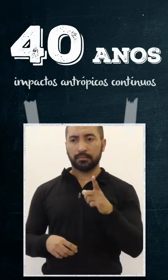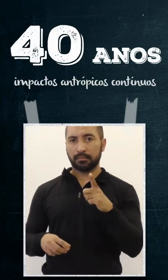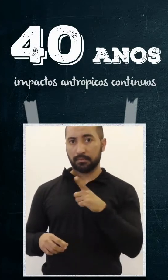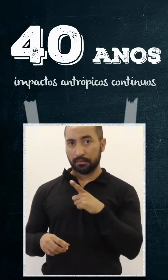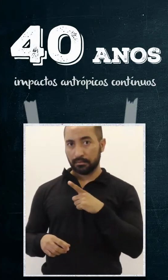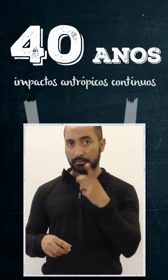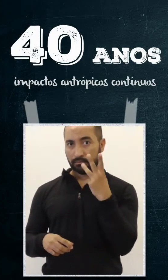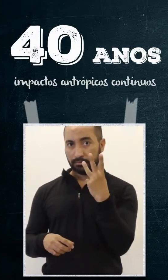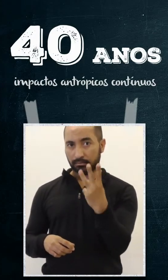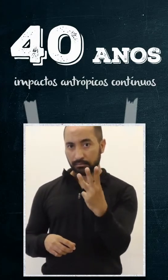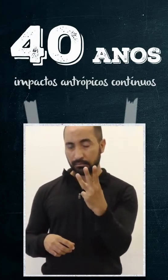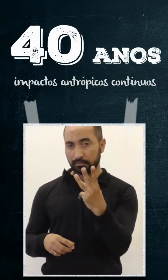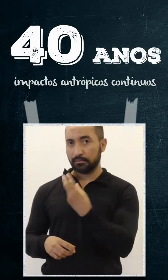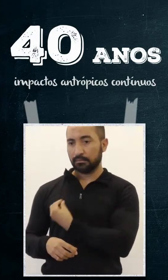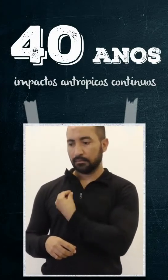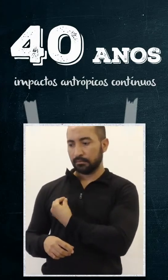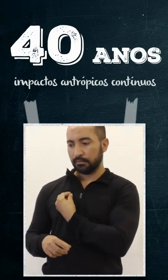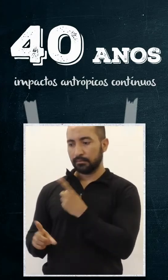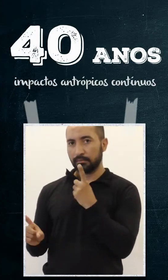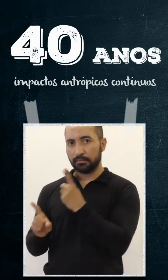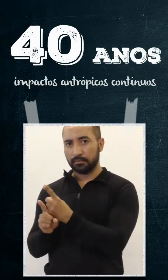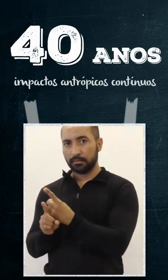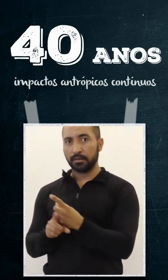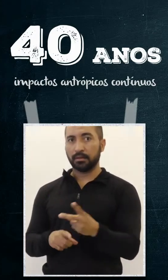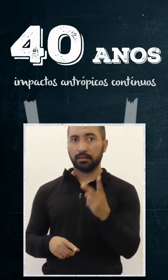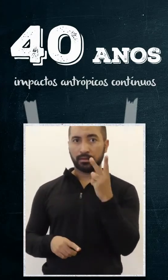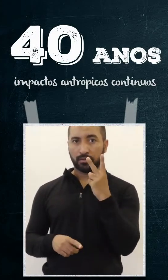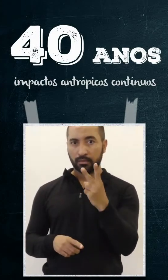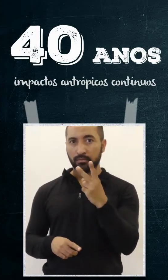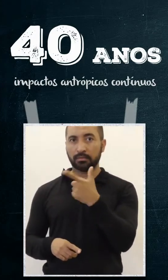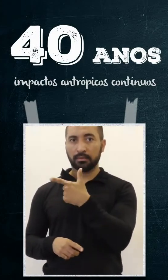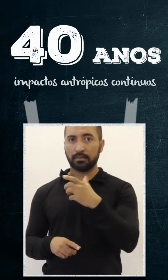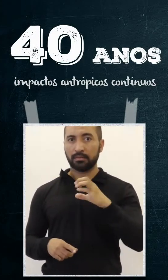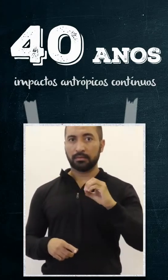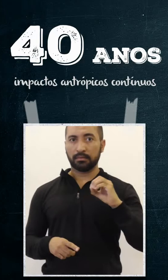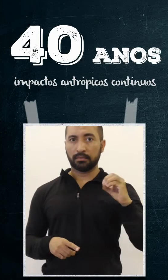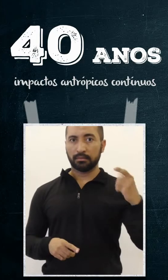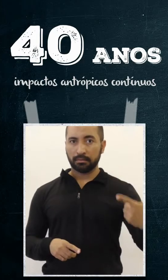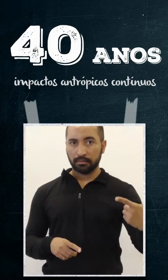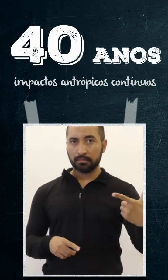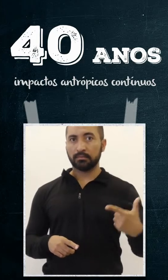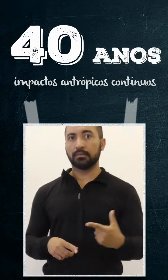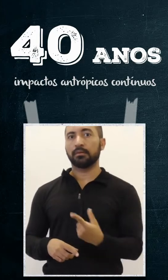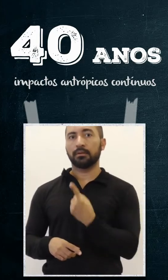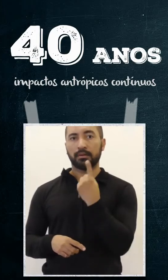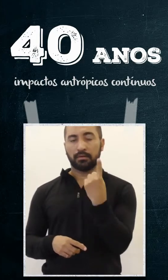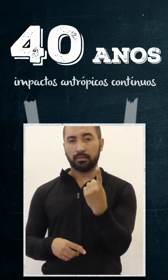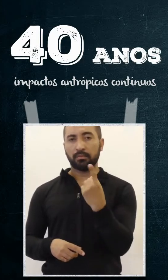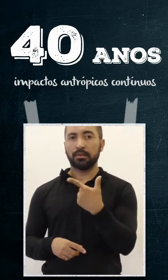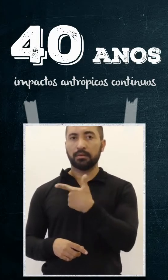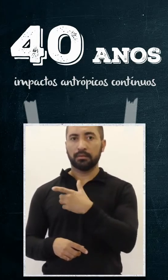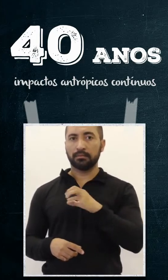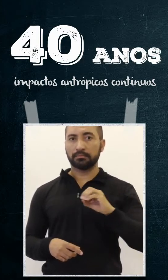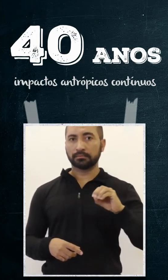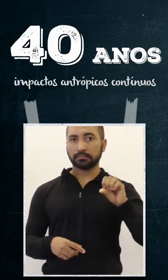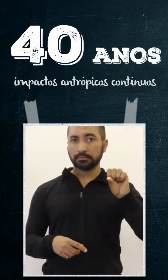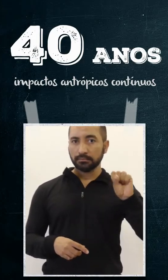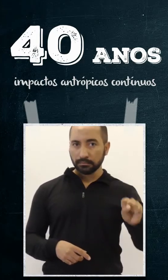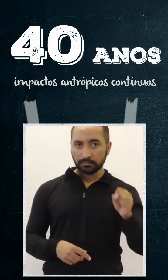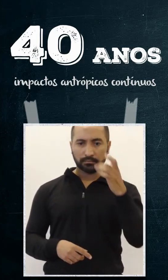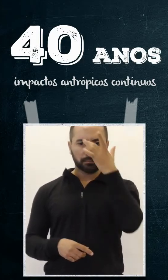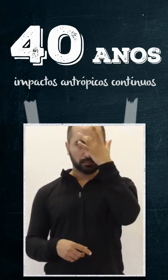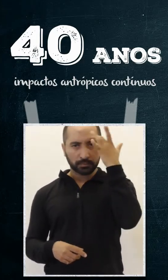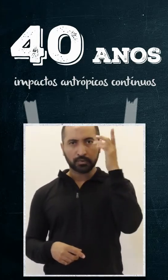3 colônias vivas de Mucismilia hart puderam ser observadas, sendo 2 delas em 2002 e a última em 2008, a qual foi usada